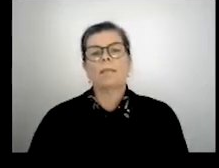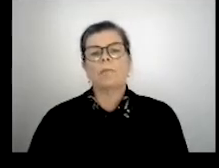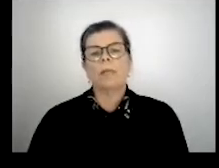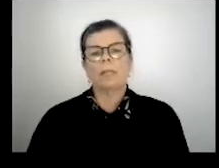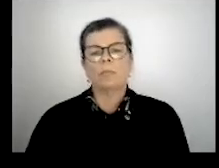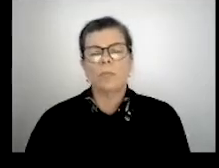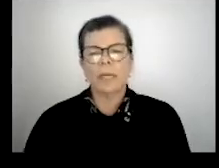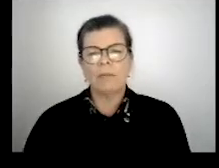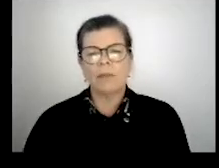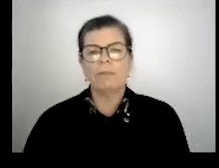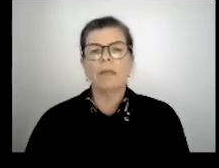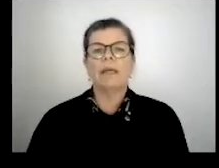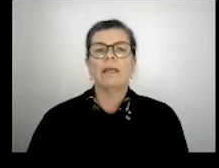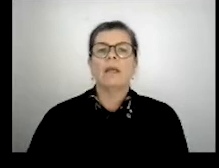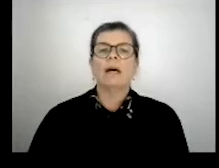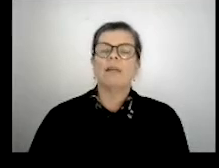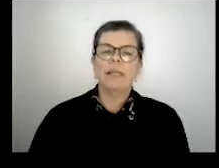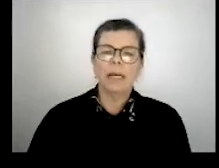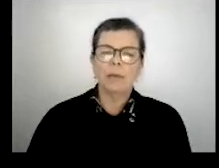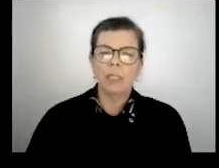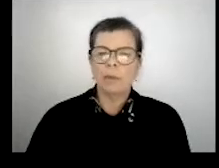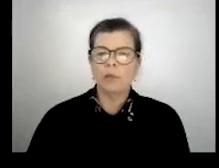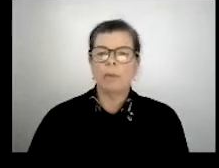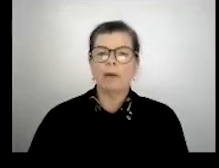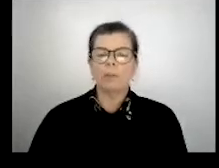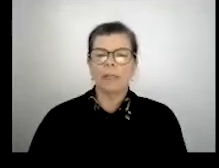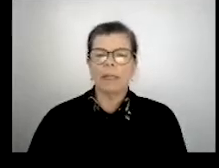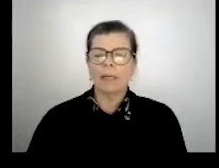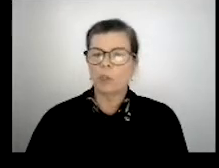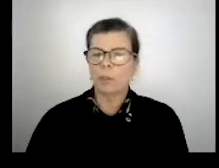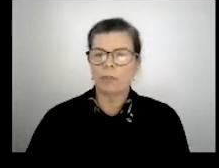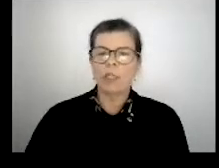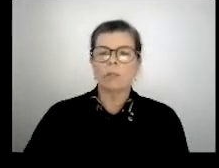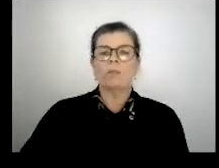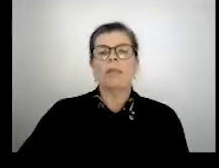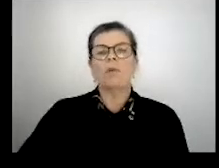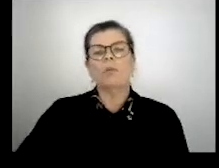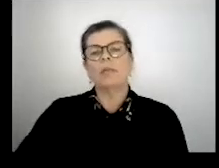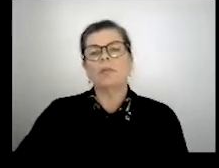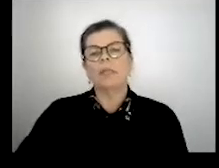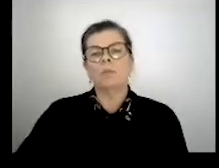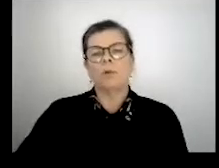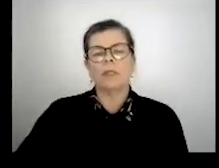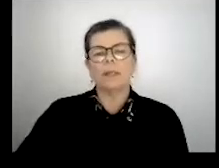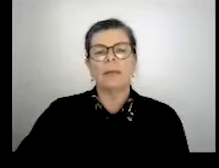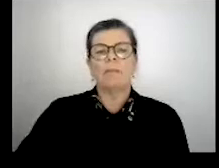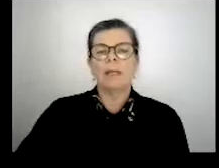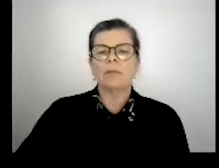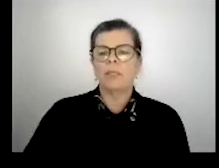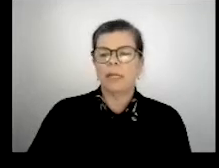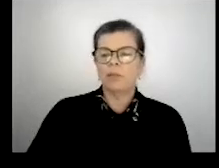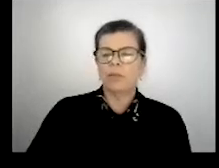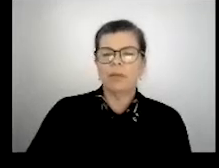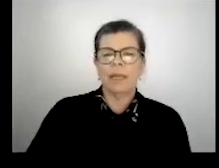Alegre. Esse simulado buscava, avaliar o atendimento pré-hospitalar a múltiplas vítimas, bem como o tempo de resposta